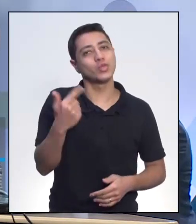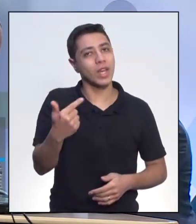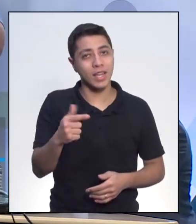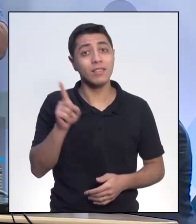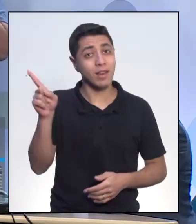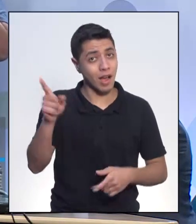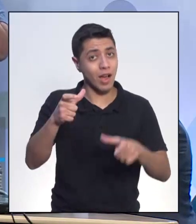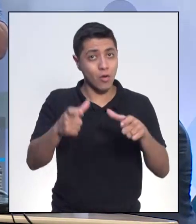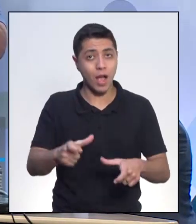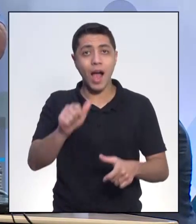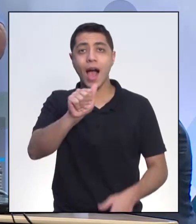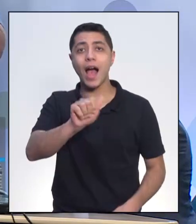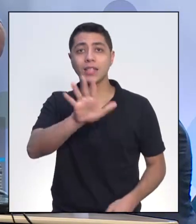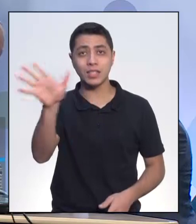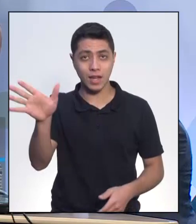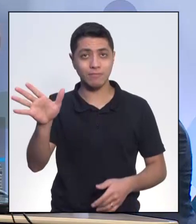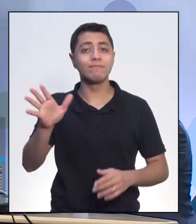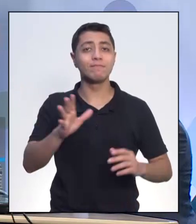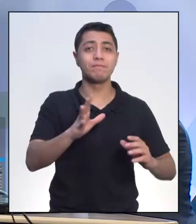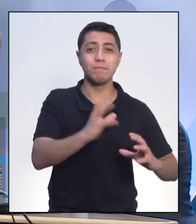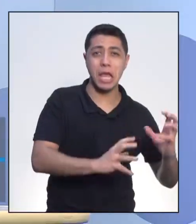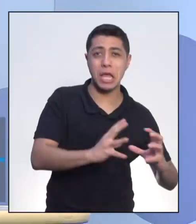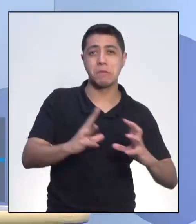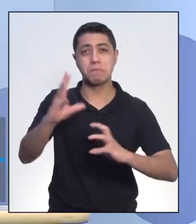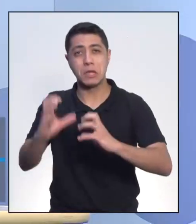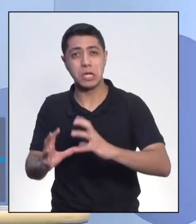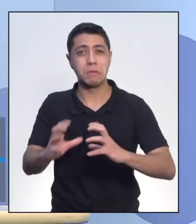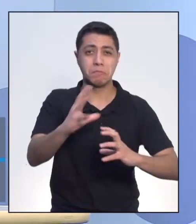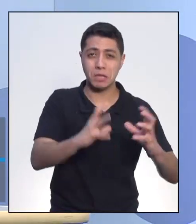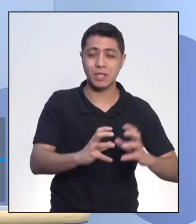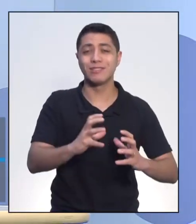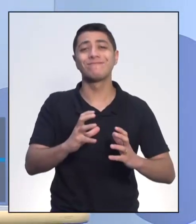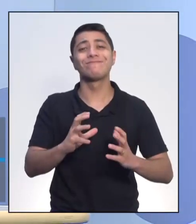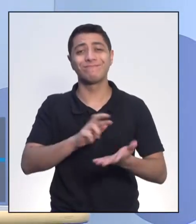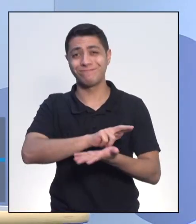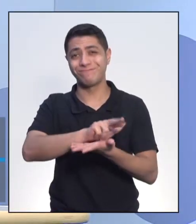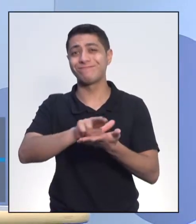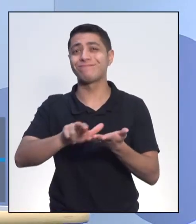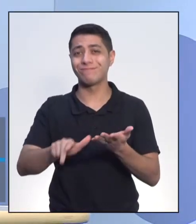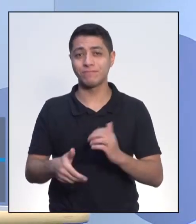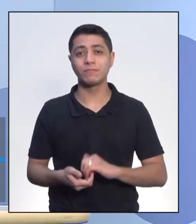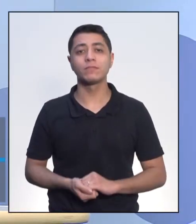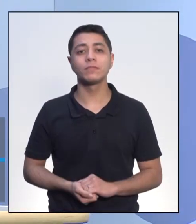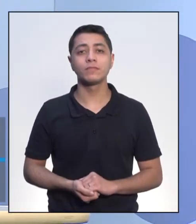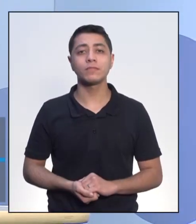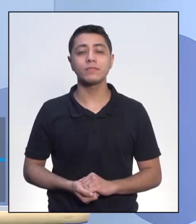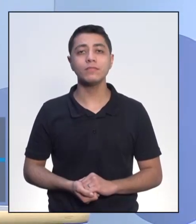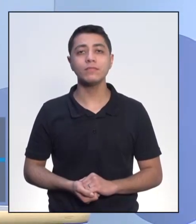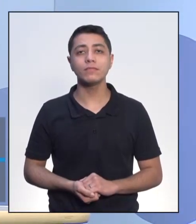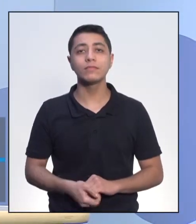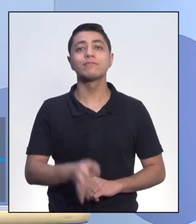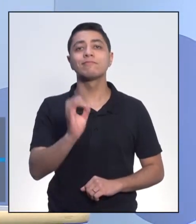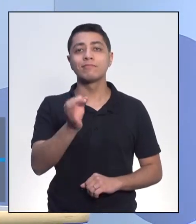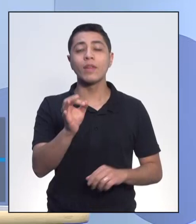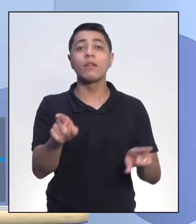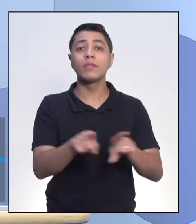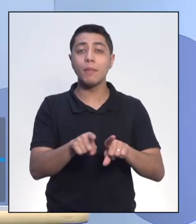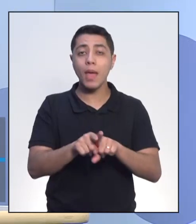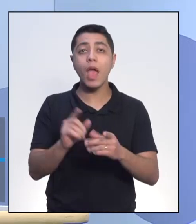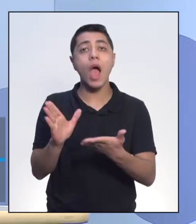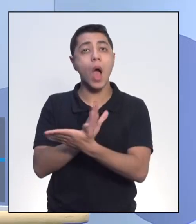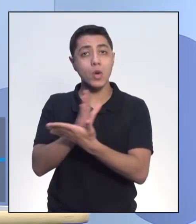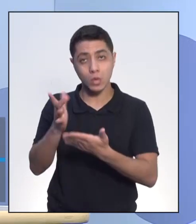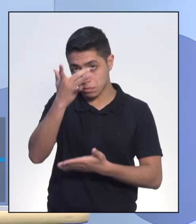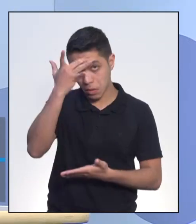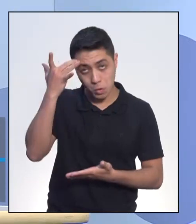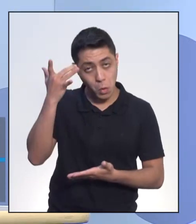Ásia por questões aí variadas, né, professora? Exatamente. Inclusive, os mais conspiracionistas, aí, os conspiracionistas de plantão,